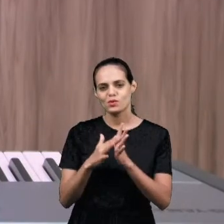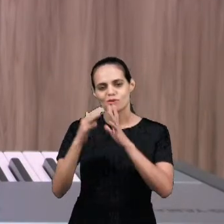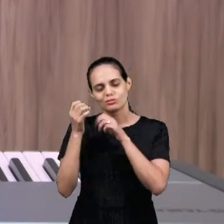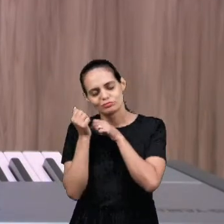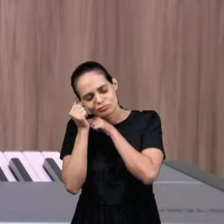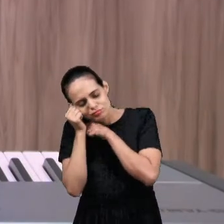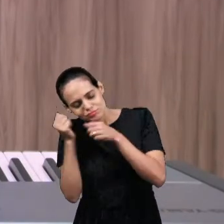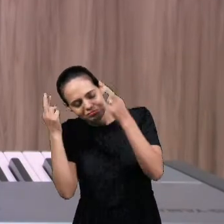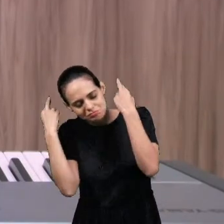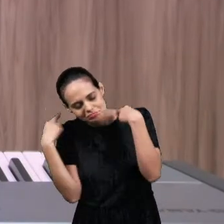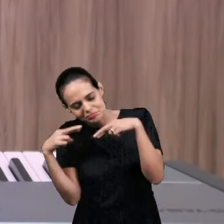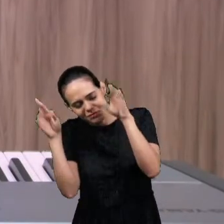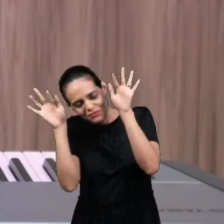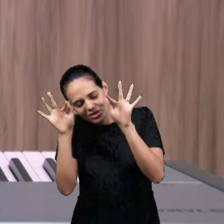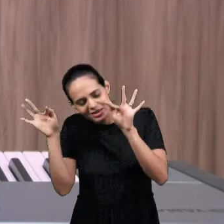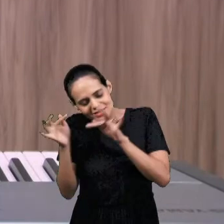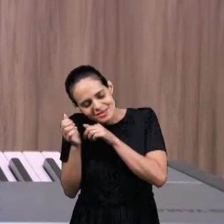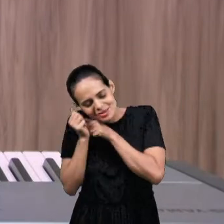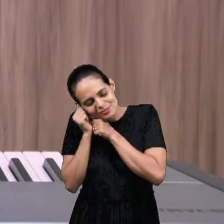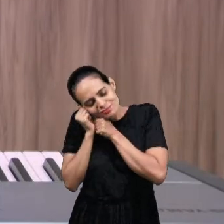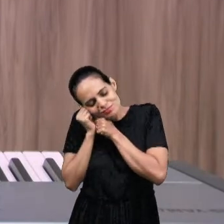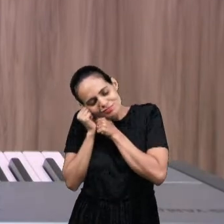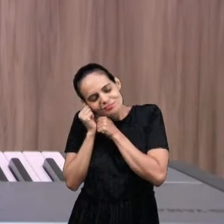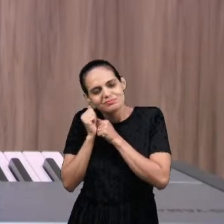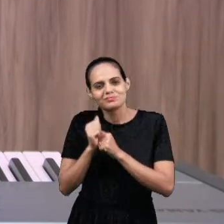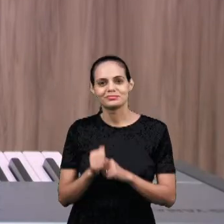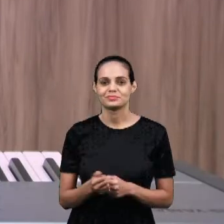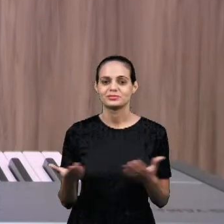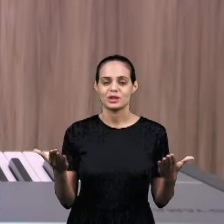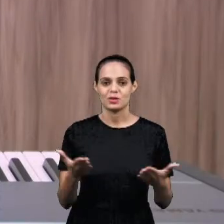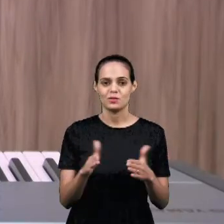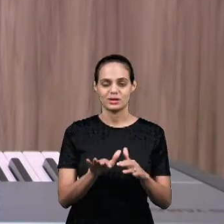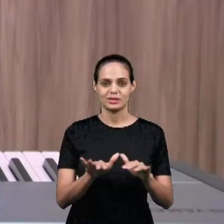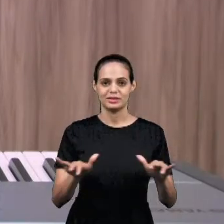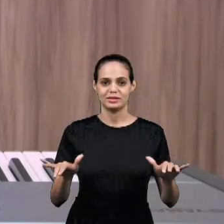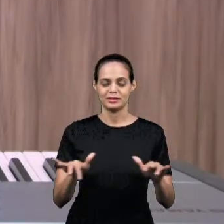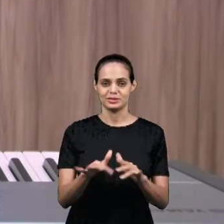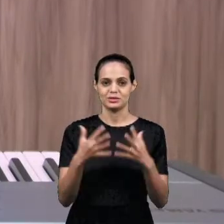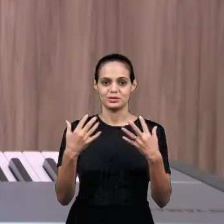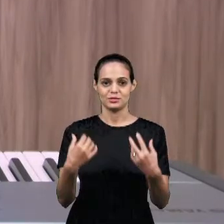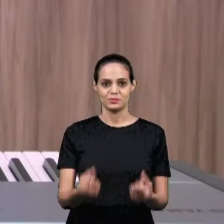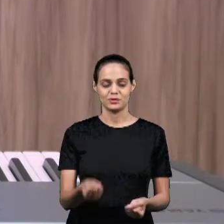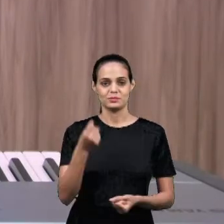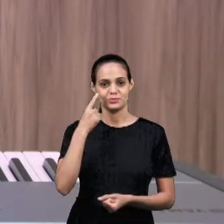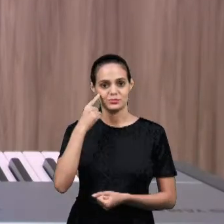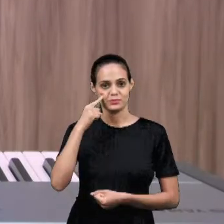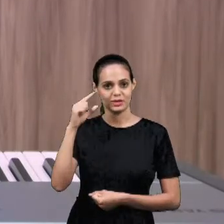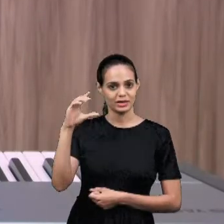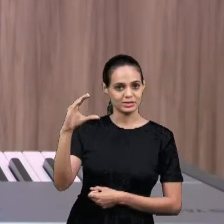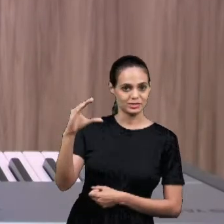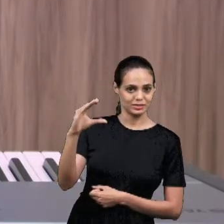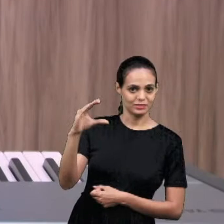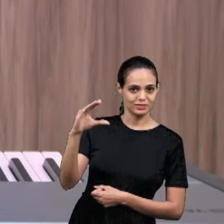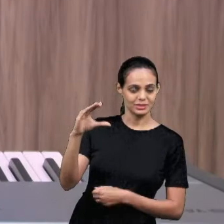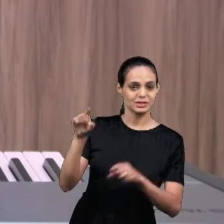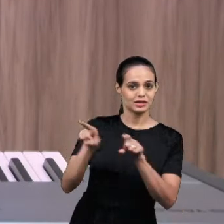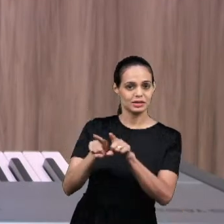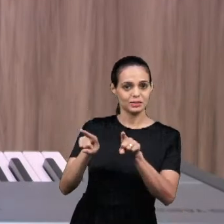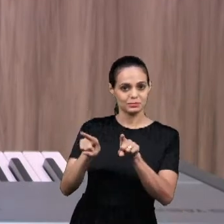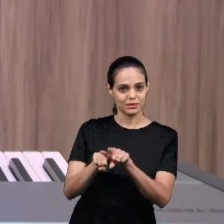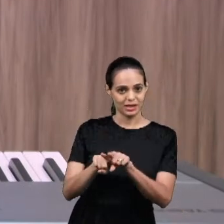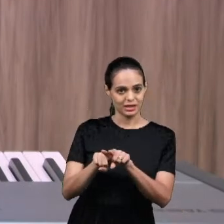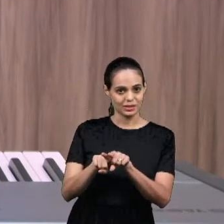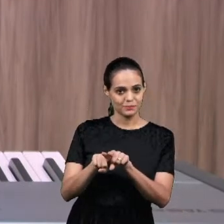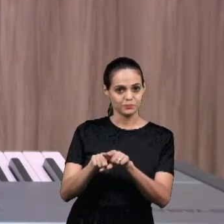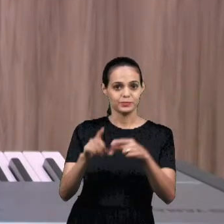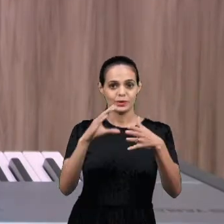ovelha. Nesta aula para os tecladistas, vamos ver as cifras e as posições dos